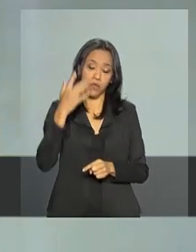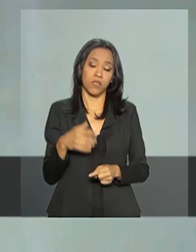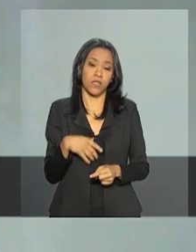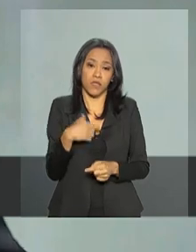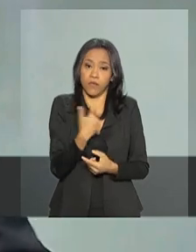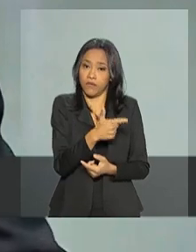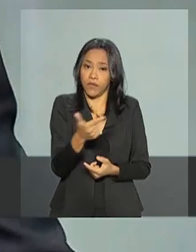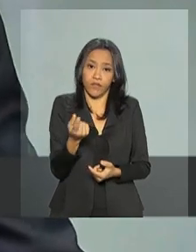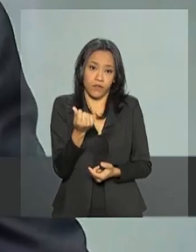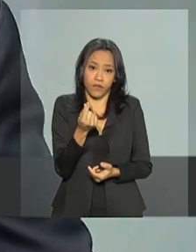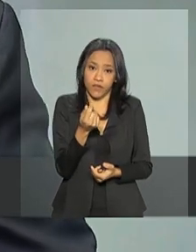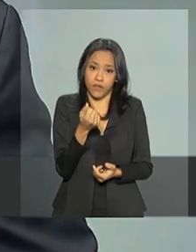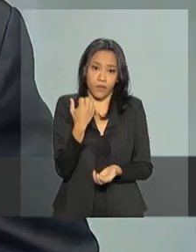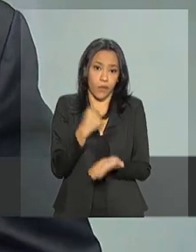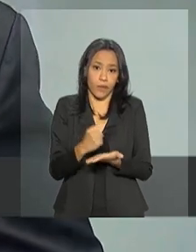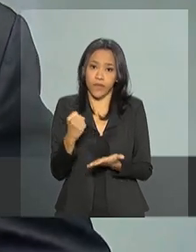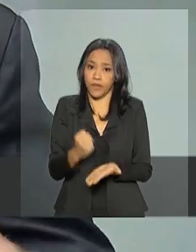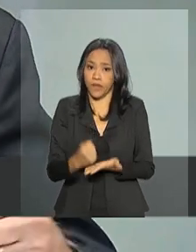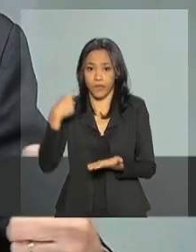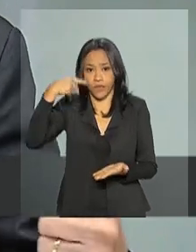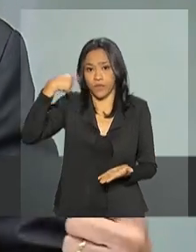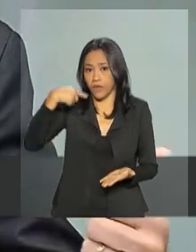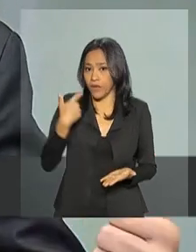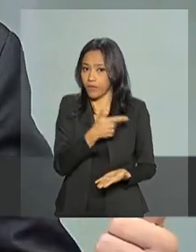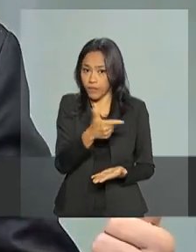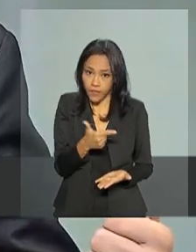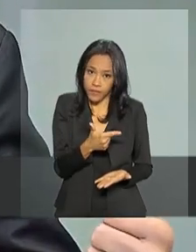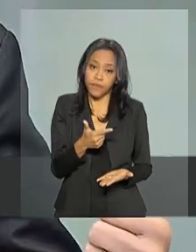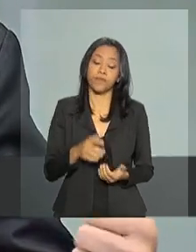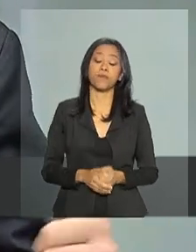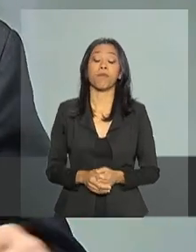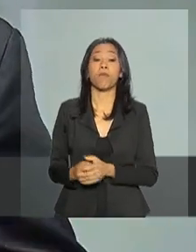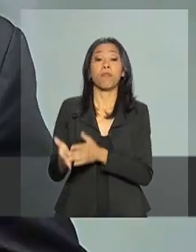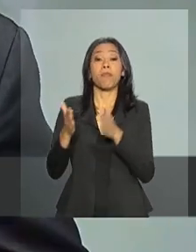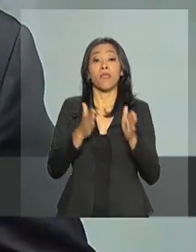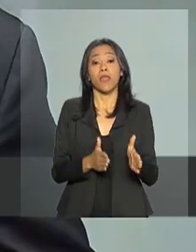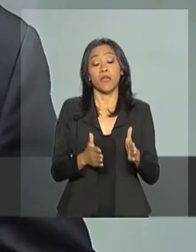podem contratar o advogado. E nesta segunda parte,